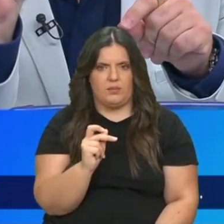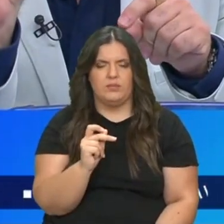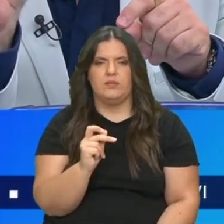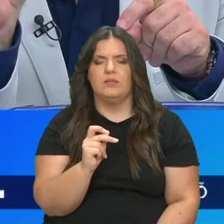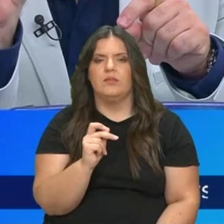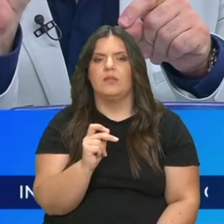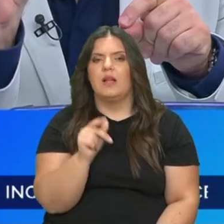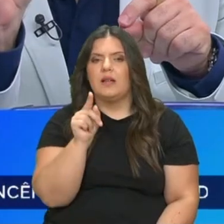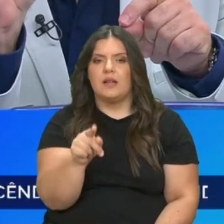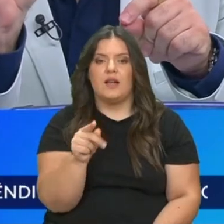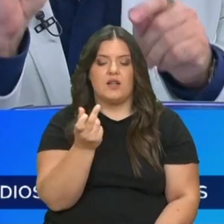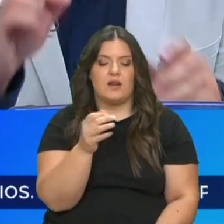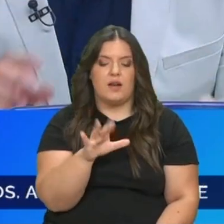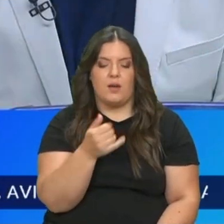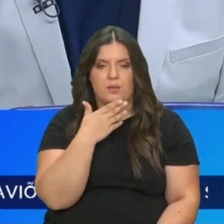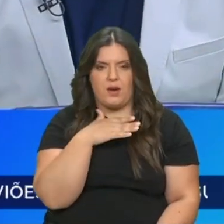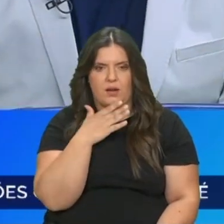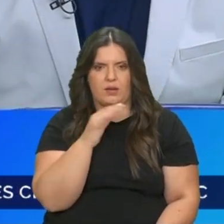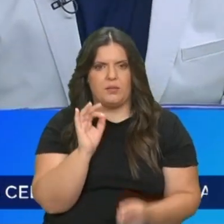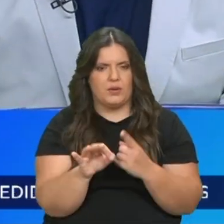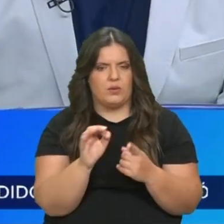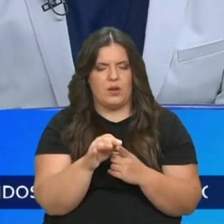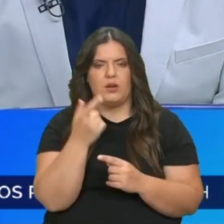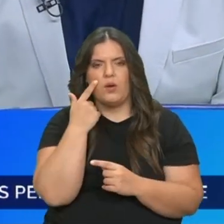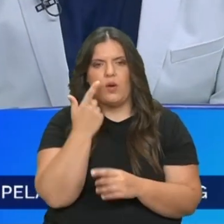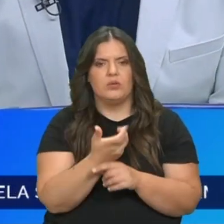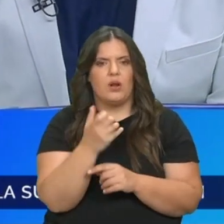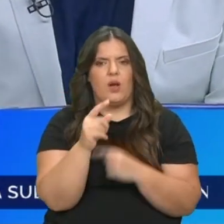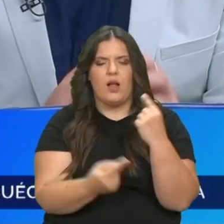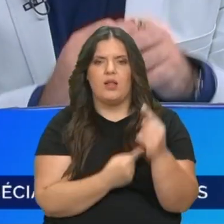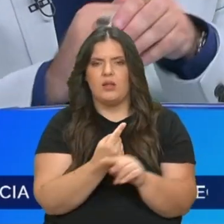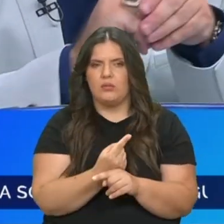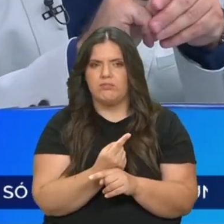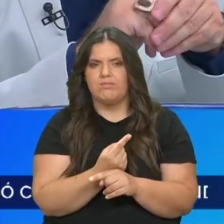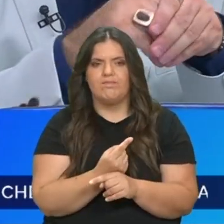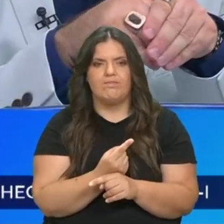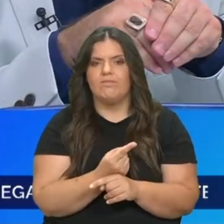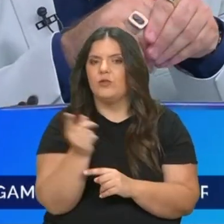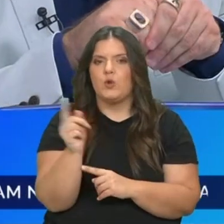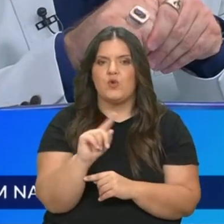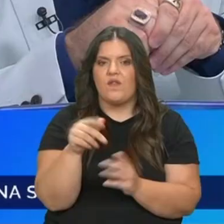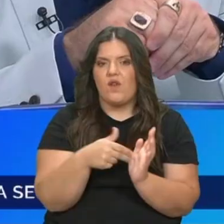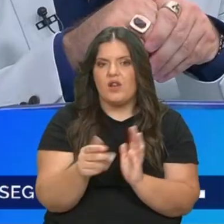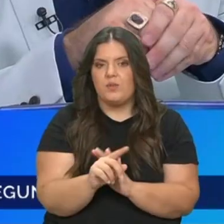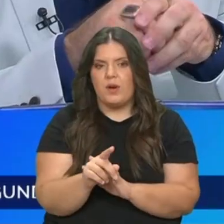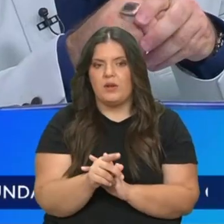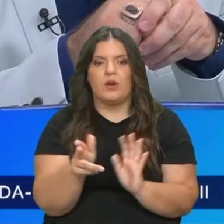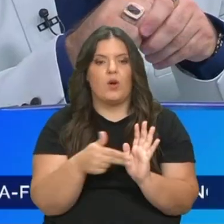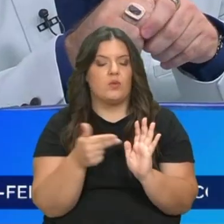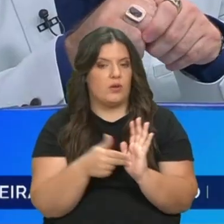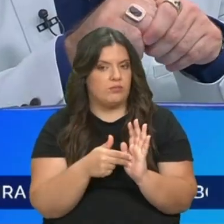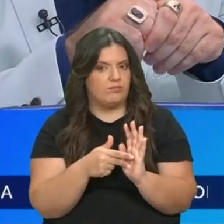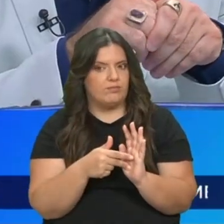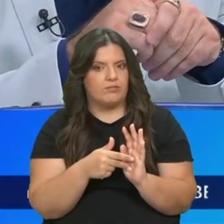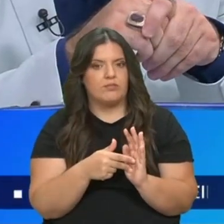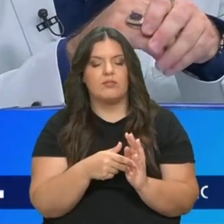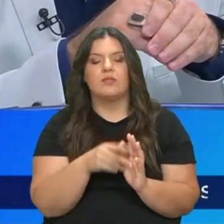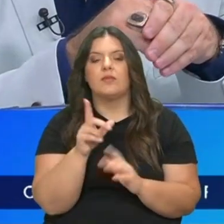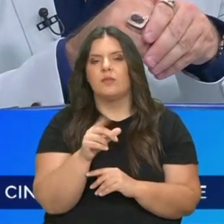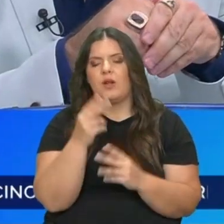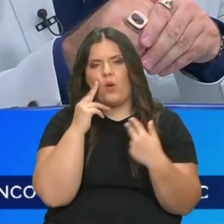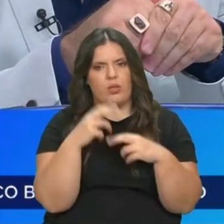ultravioleta, nesta anã branca em particular, encontraram algo que não estavam propriamente à espera. Encontraram ali